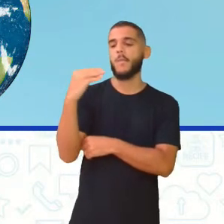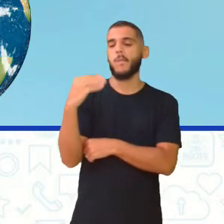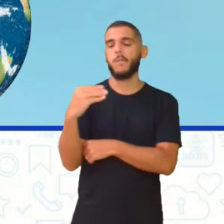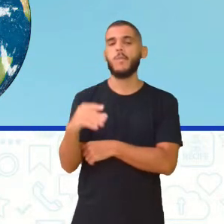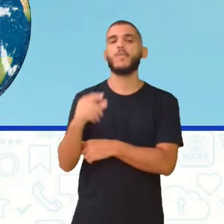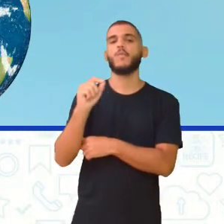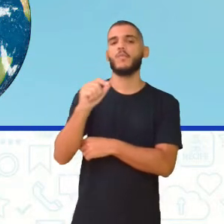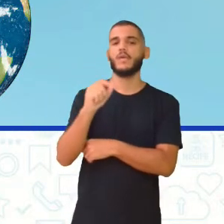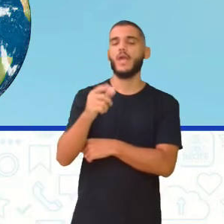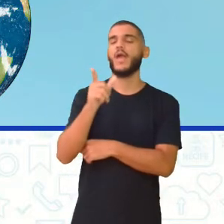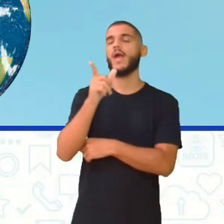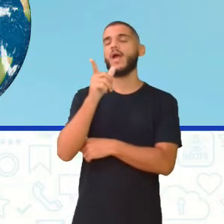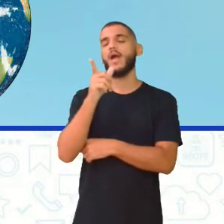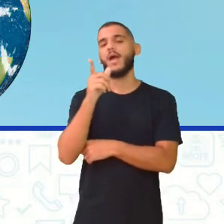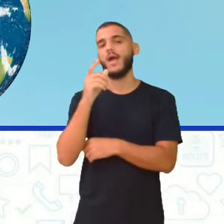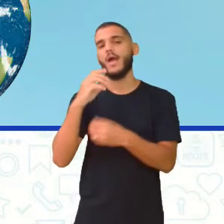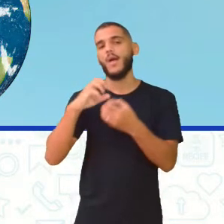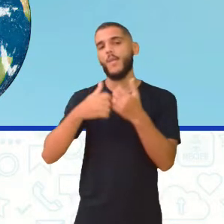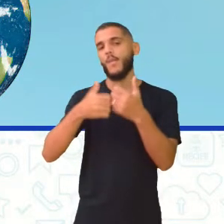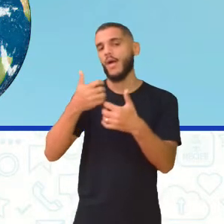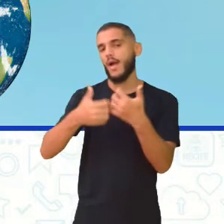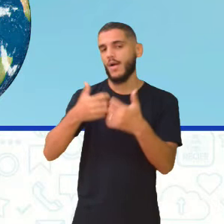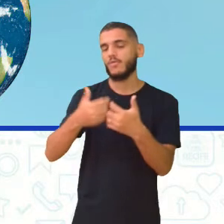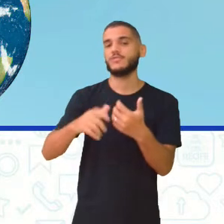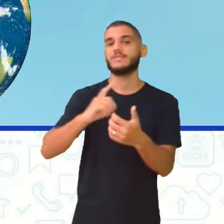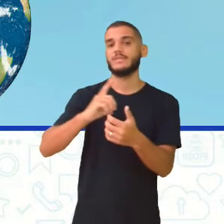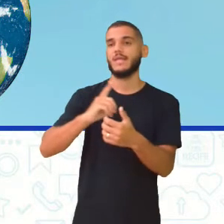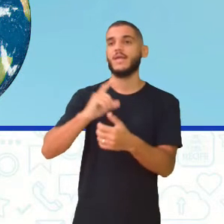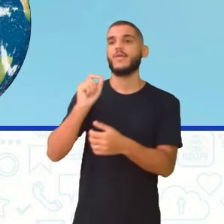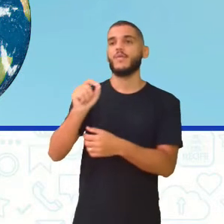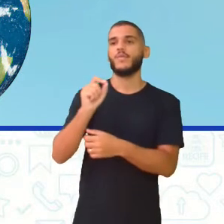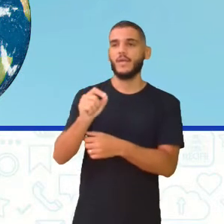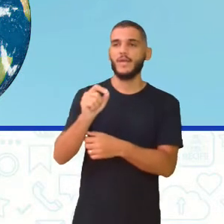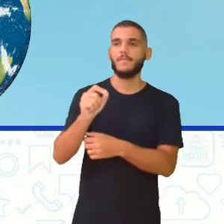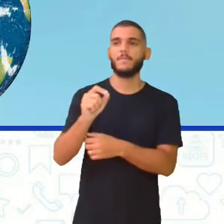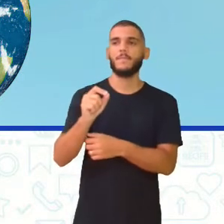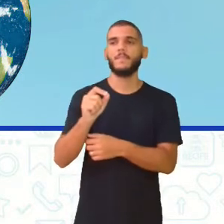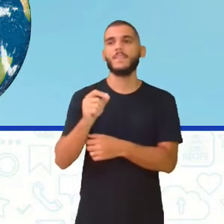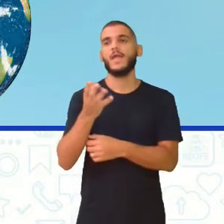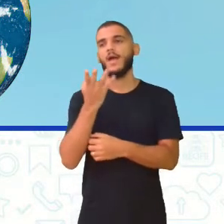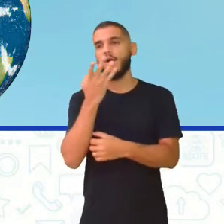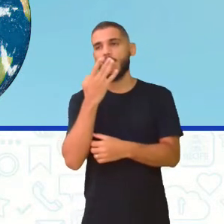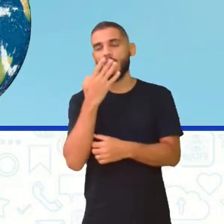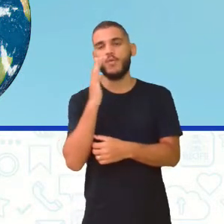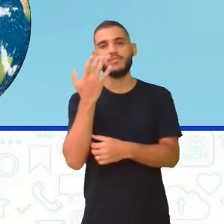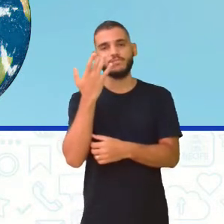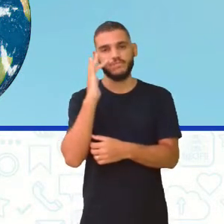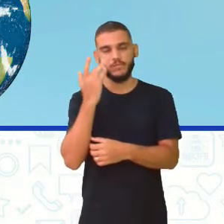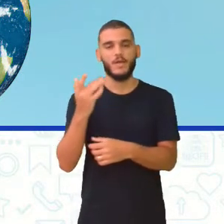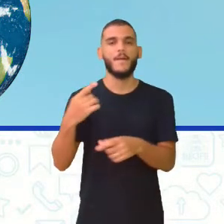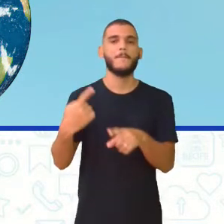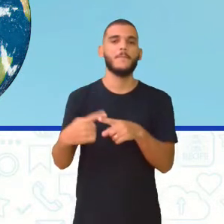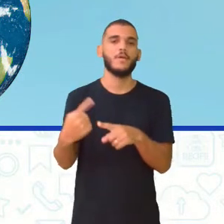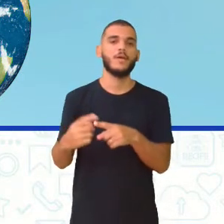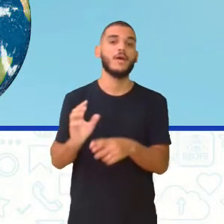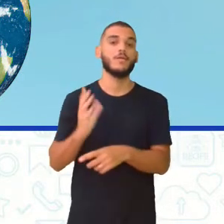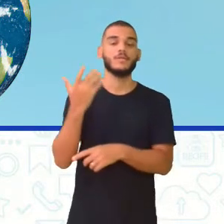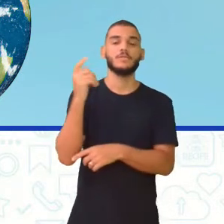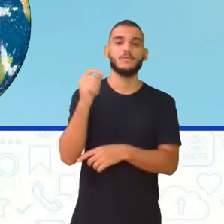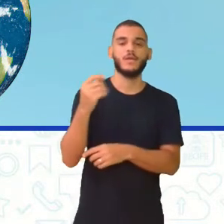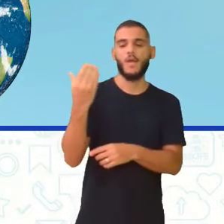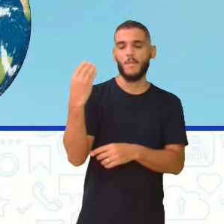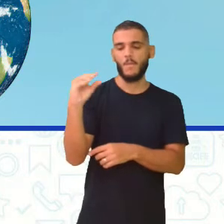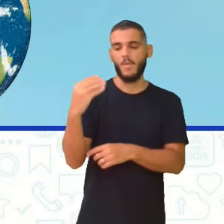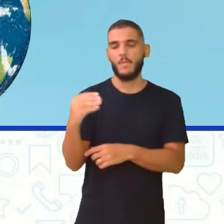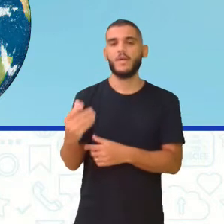no arroz, considerado aí, né, sendo chamado do arroz dourado, que aí ocorre essa, vamos dizer, essa adição